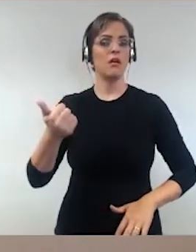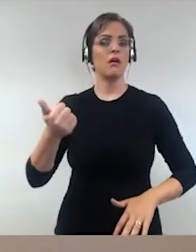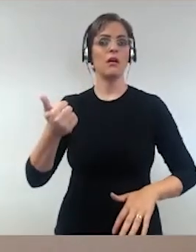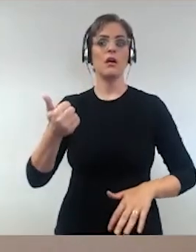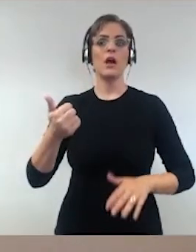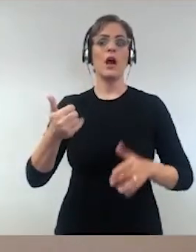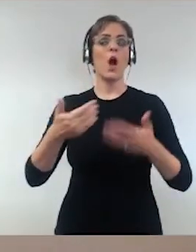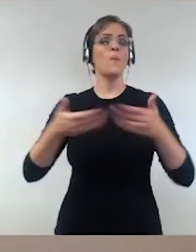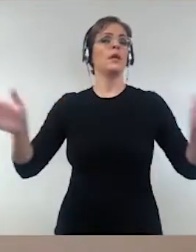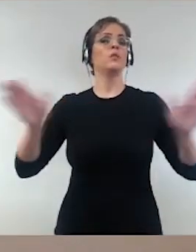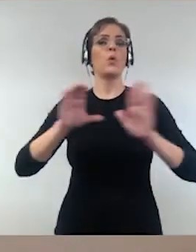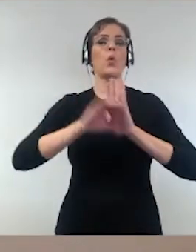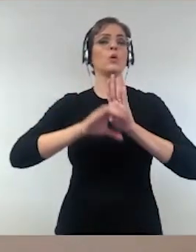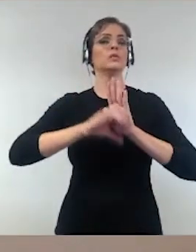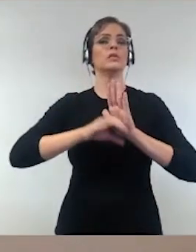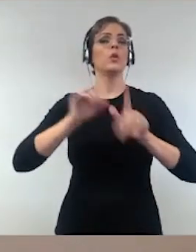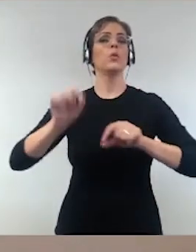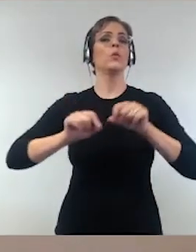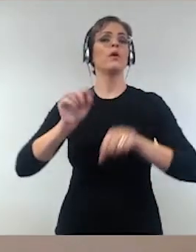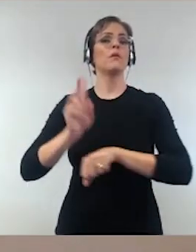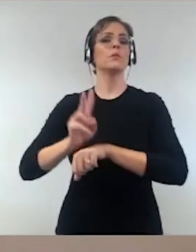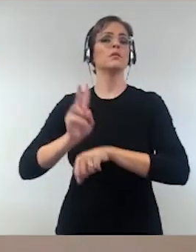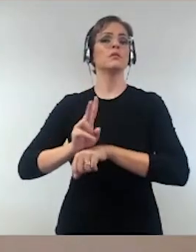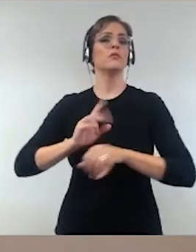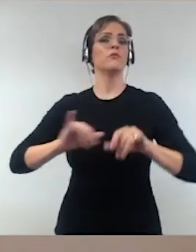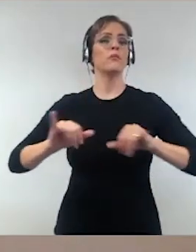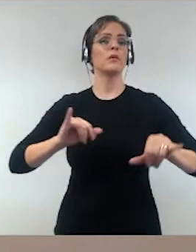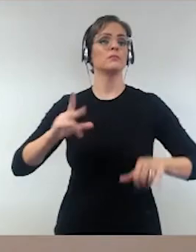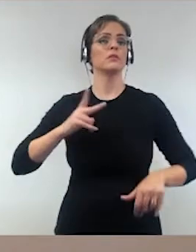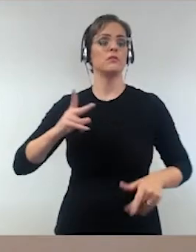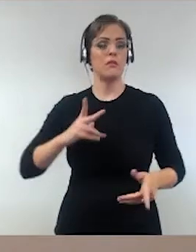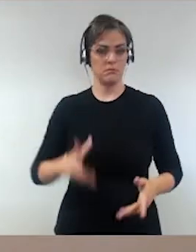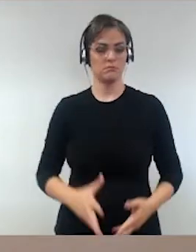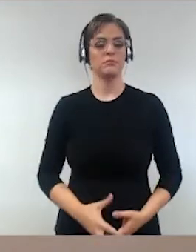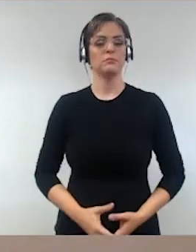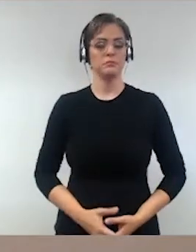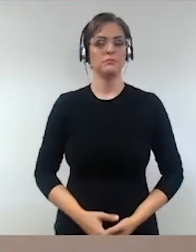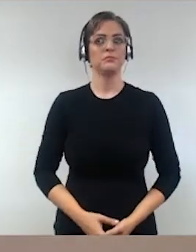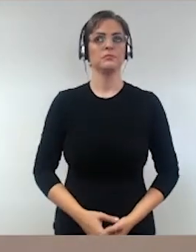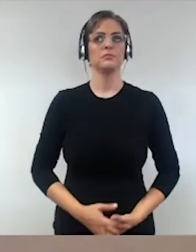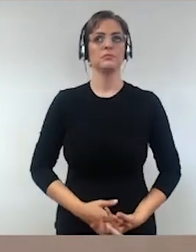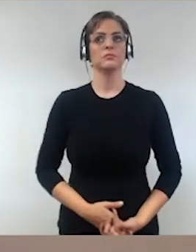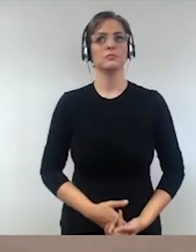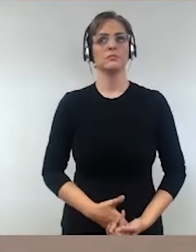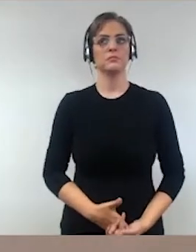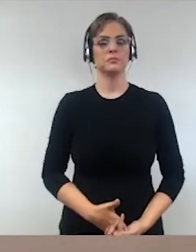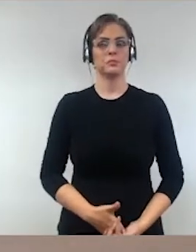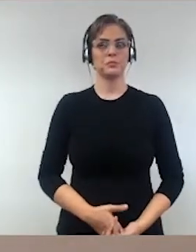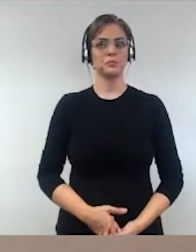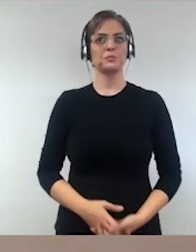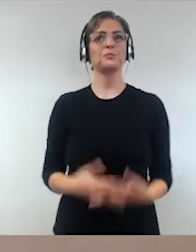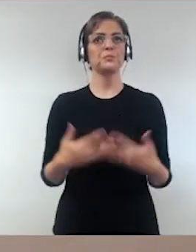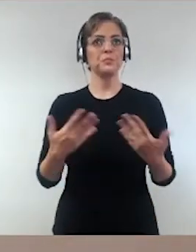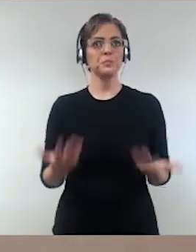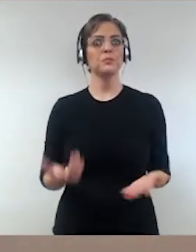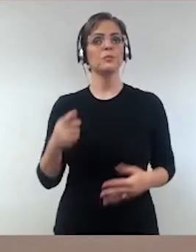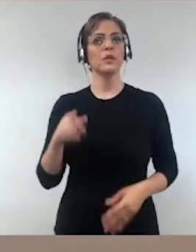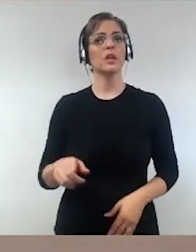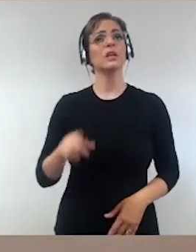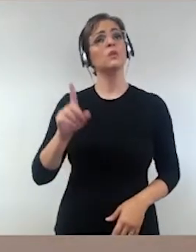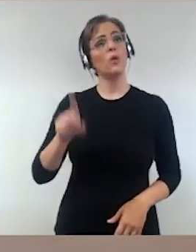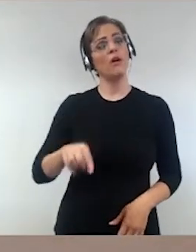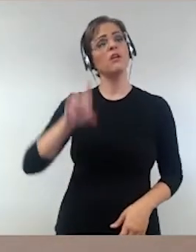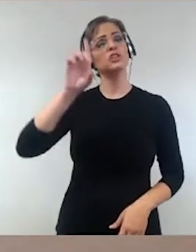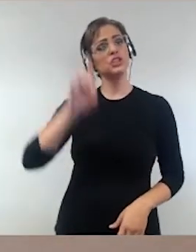esse conceito. E, com isso, me parece, e aqui já conectando essa ampliação desse direito fundamental,